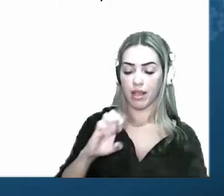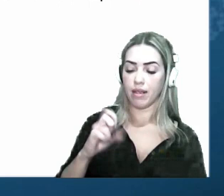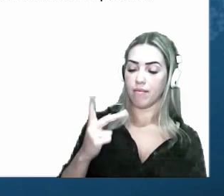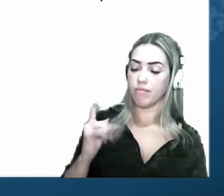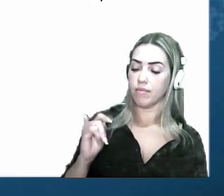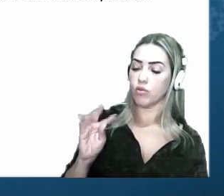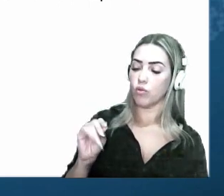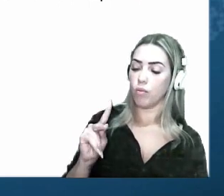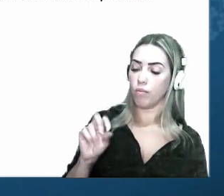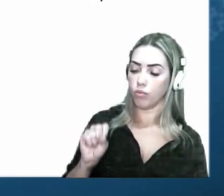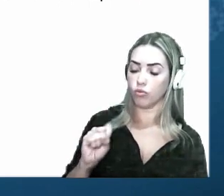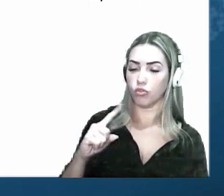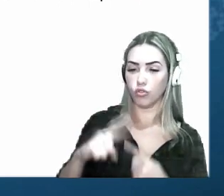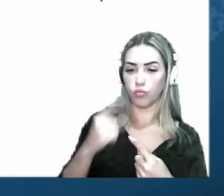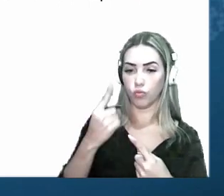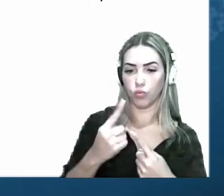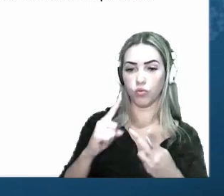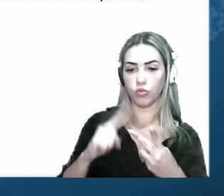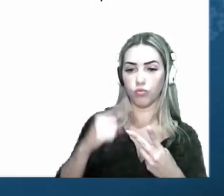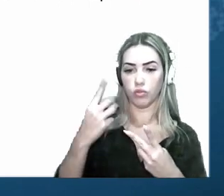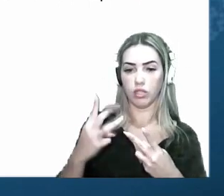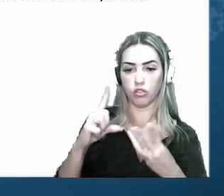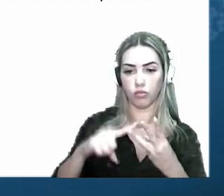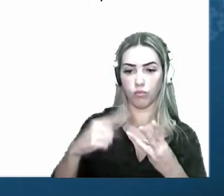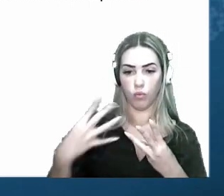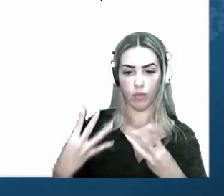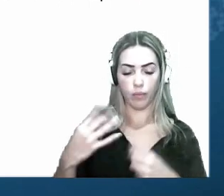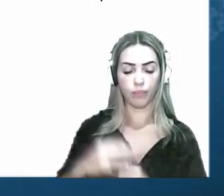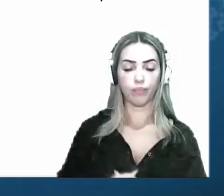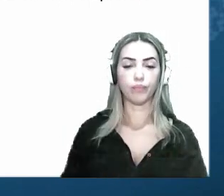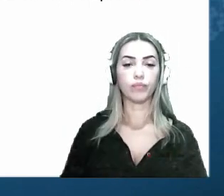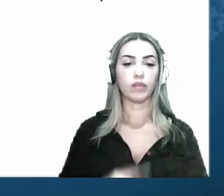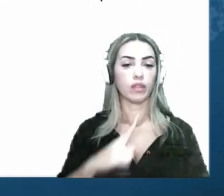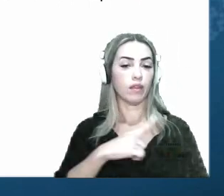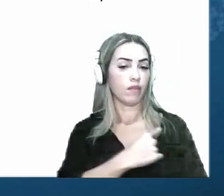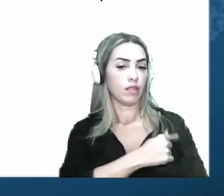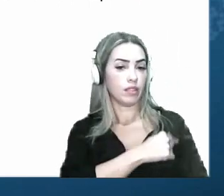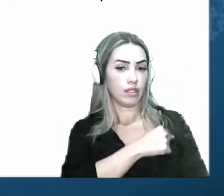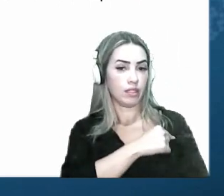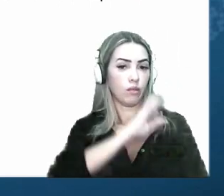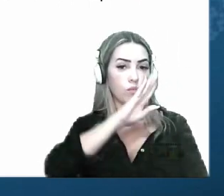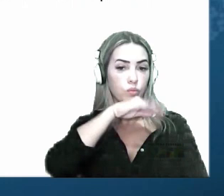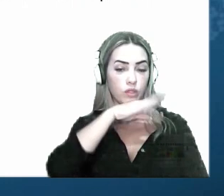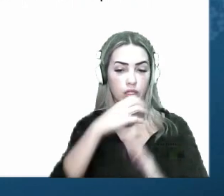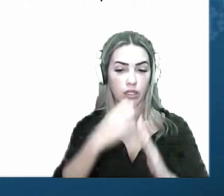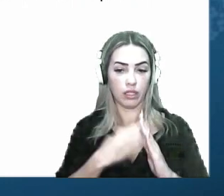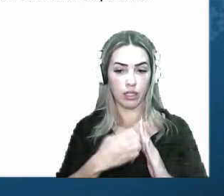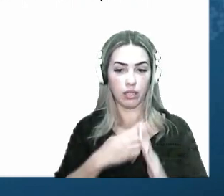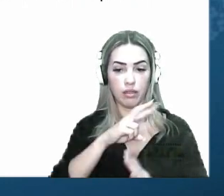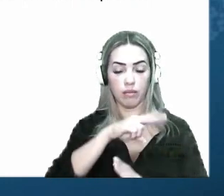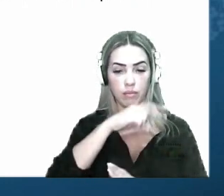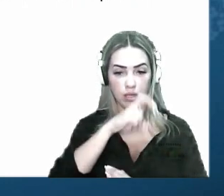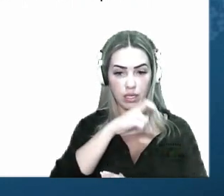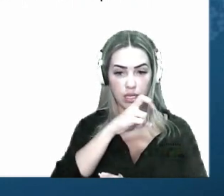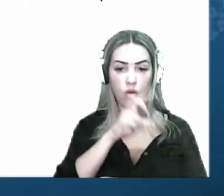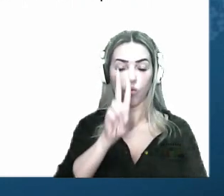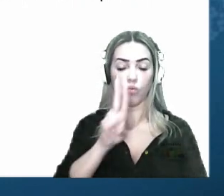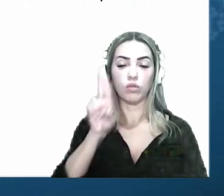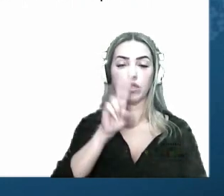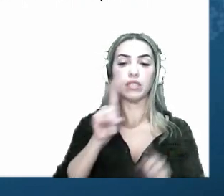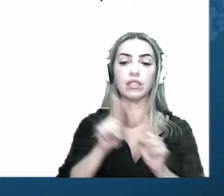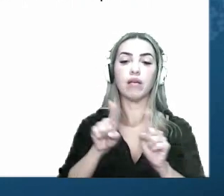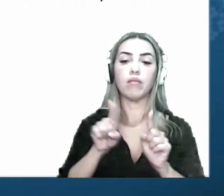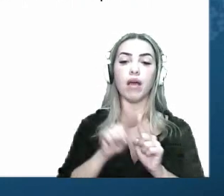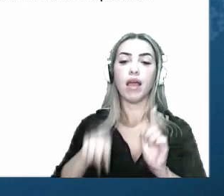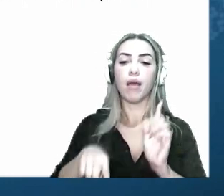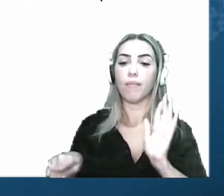1, 3 e 4. E nós temos a vacina do Butantan, que ela já tem ela também é uma vacina com o vírus da dengue, o